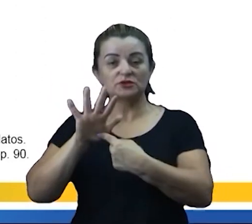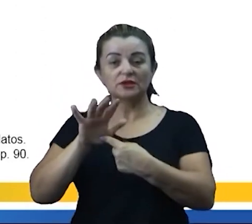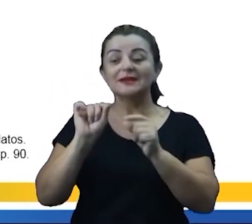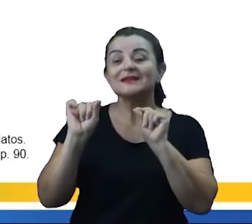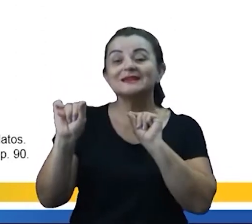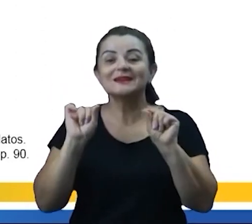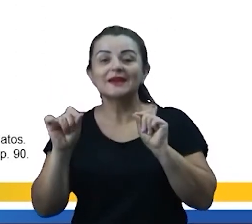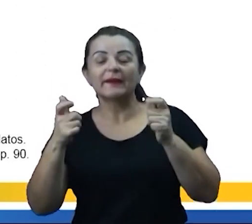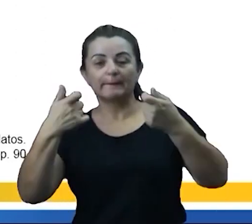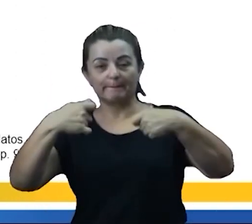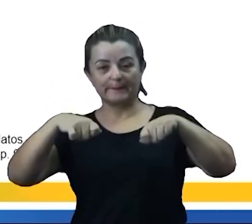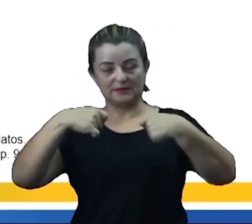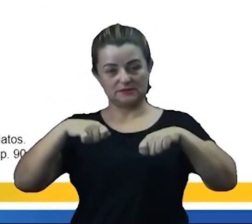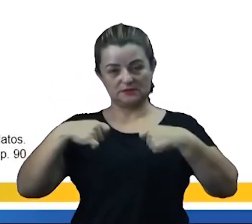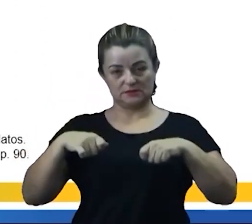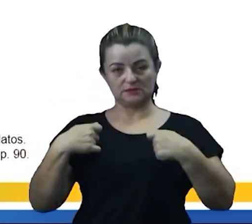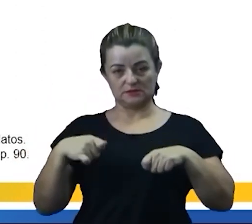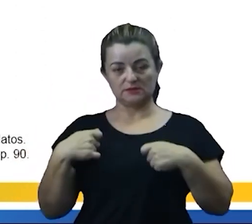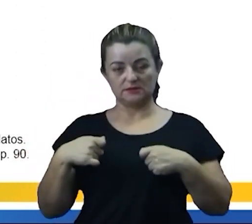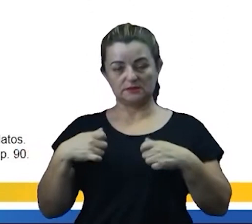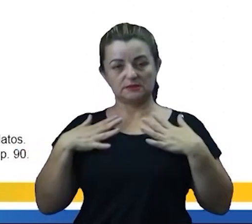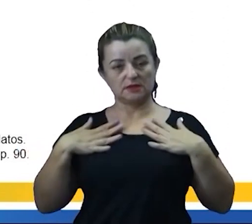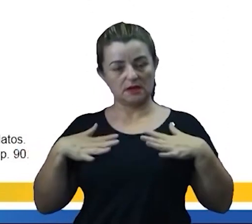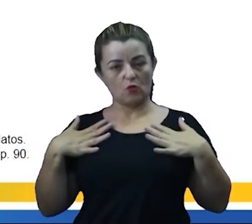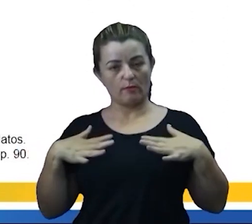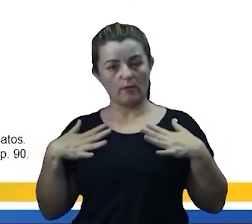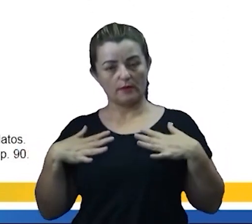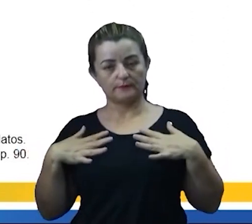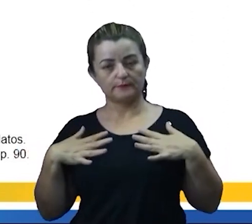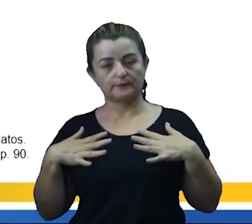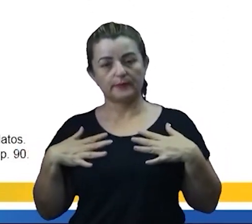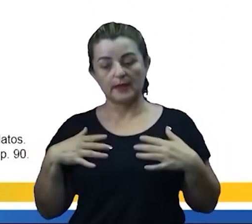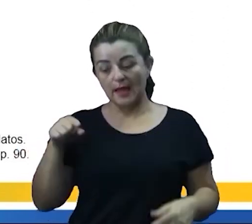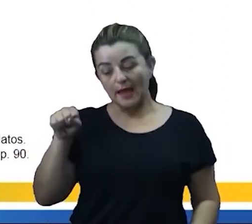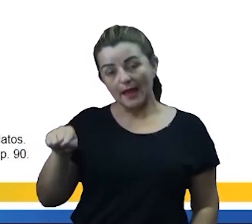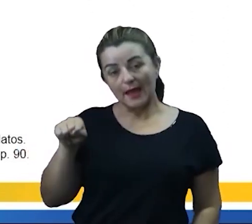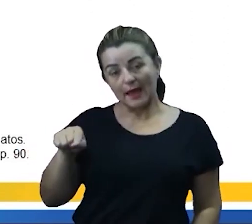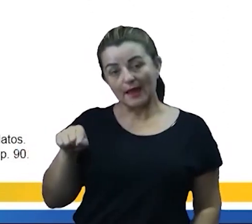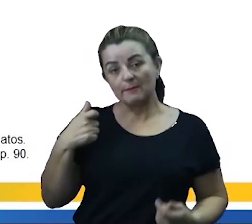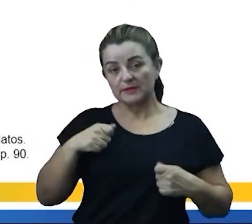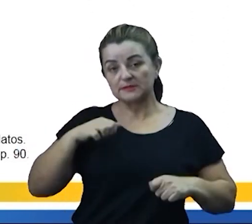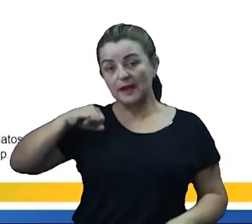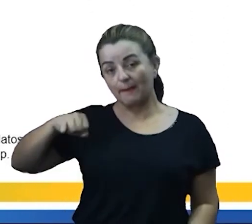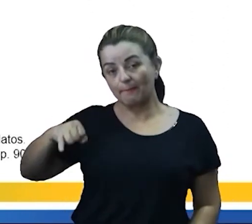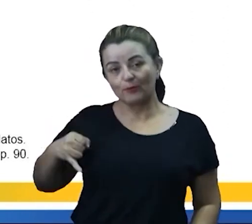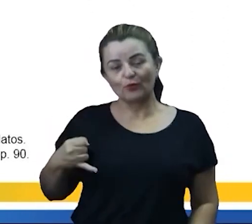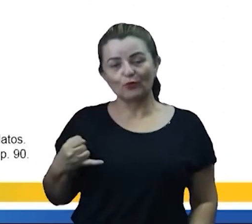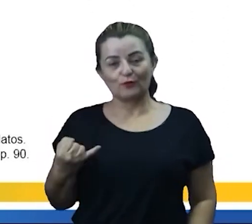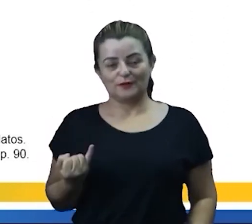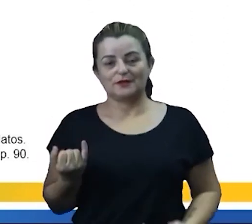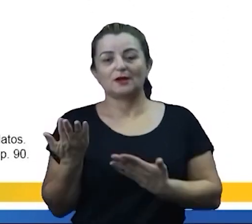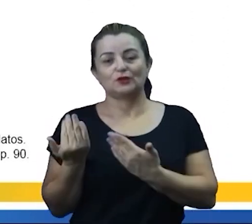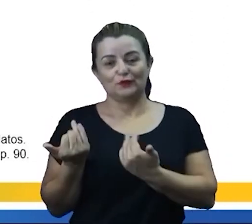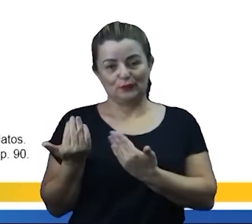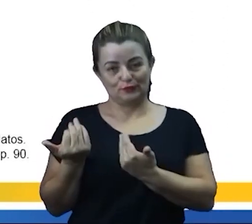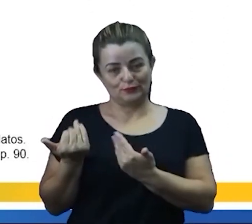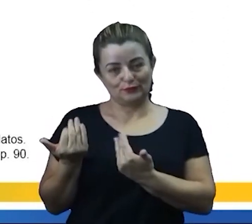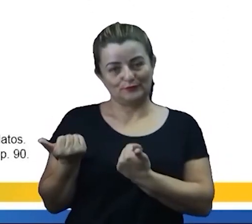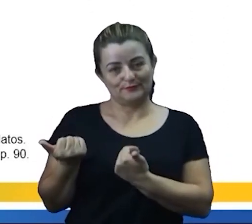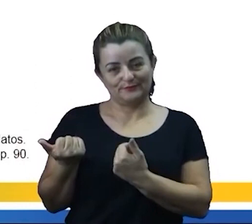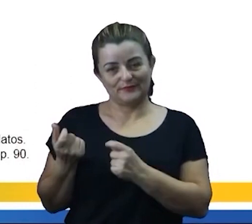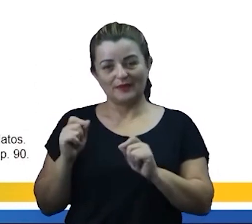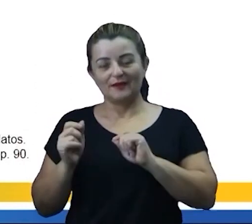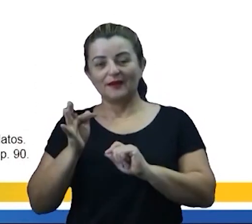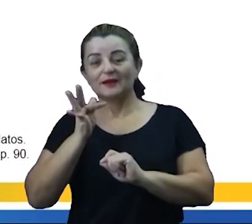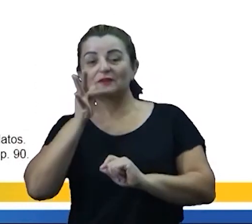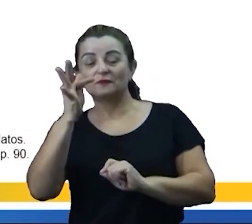ela precisa repousar as suas preocupações. O que ele diz? Para ela aproveitar a flor da formosura. Que flor